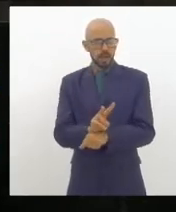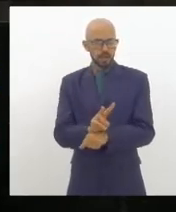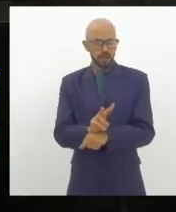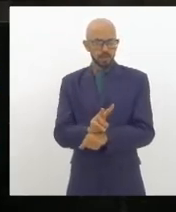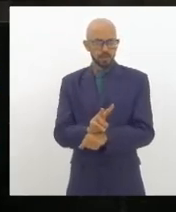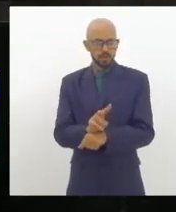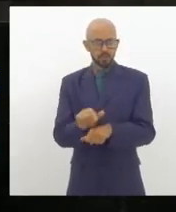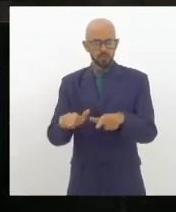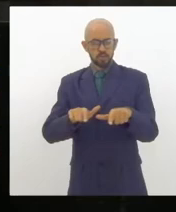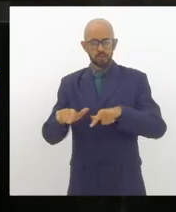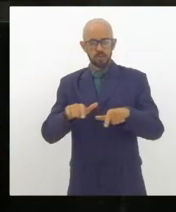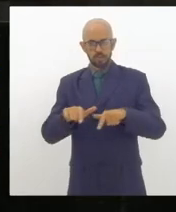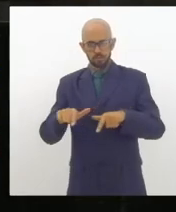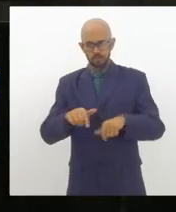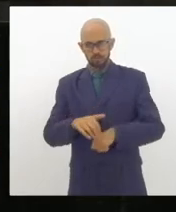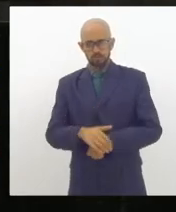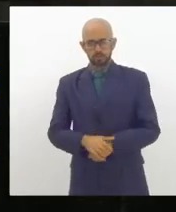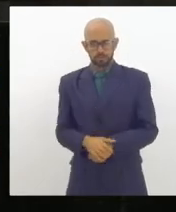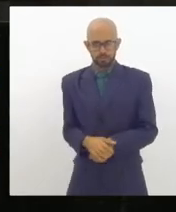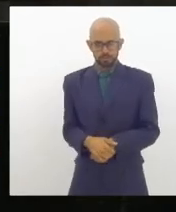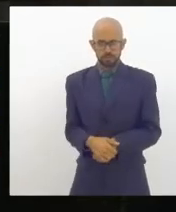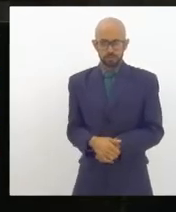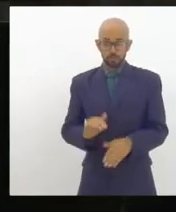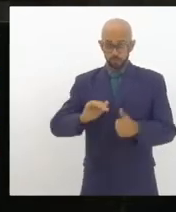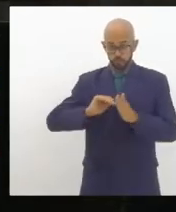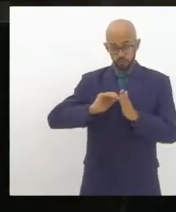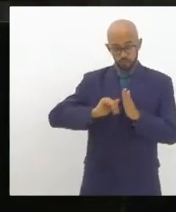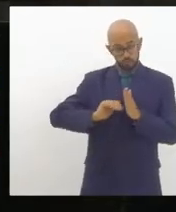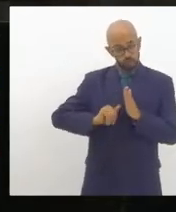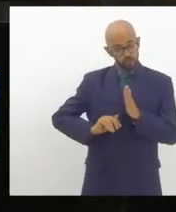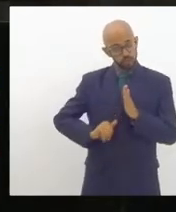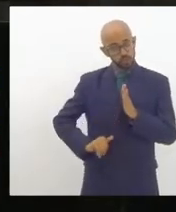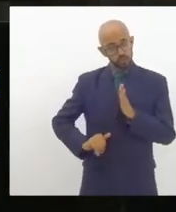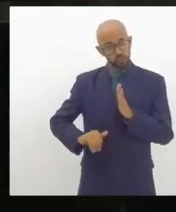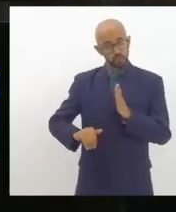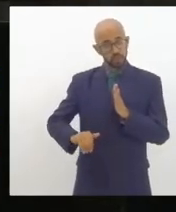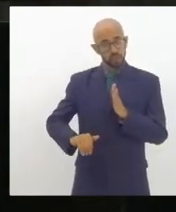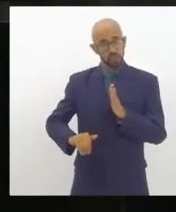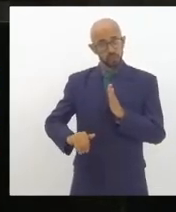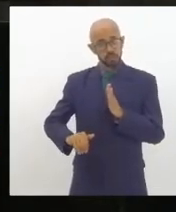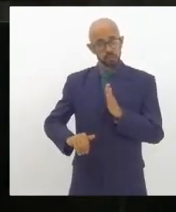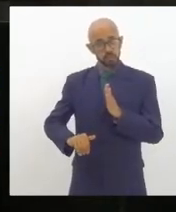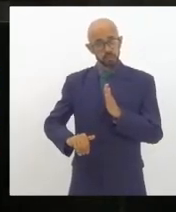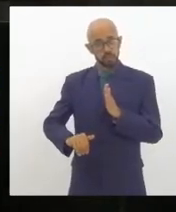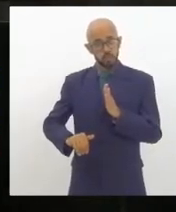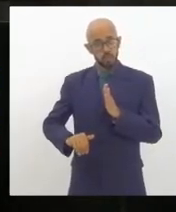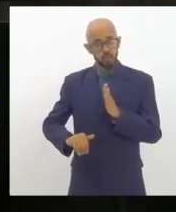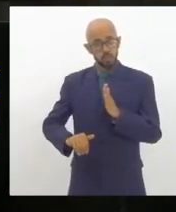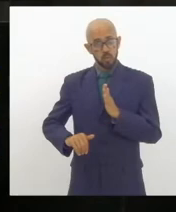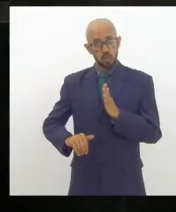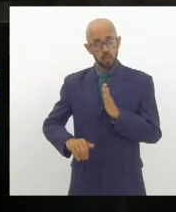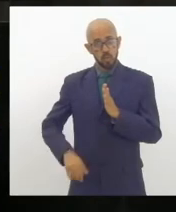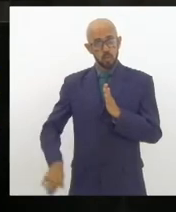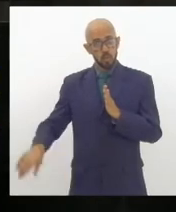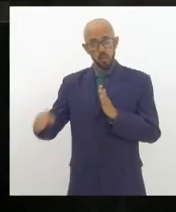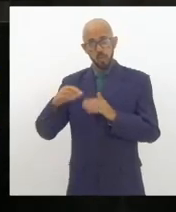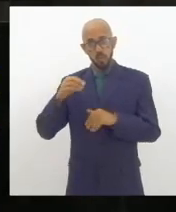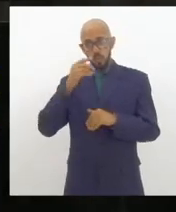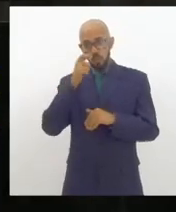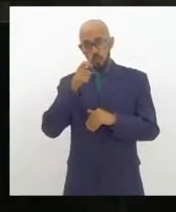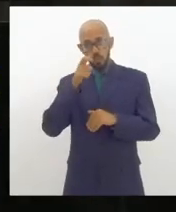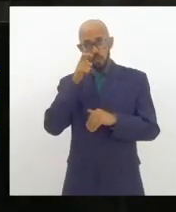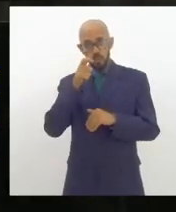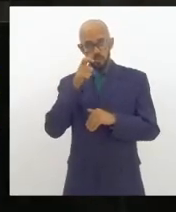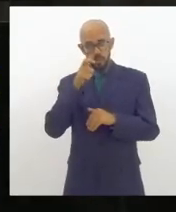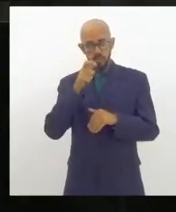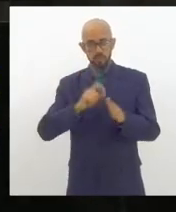de obra, tirando e agredindo a legislação sobre essa matéria. Porque